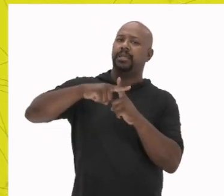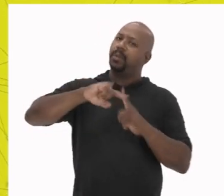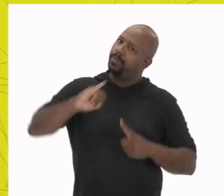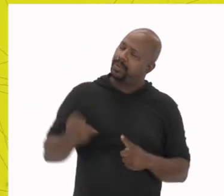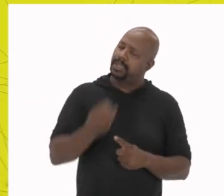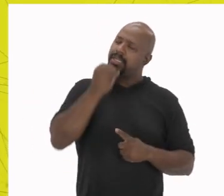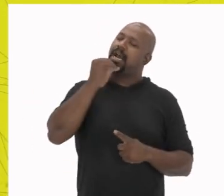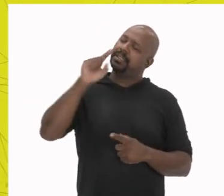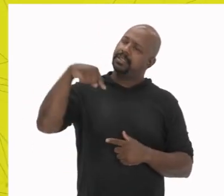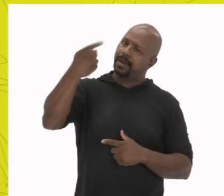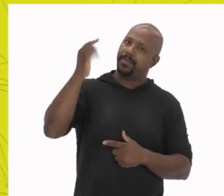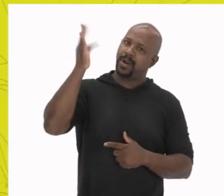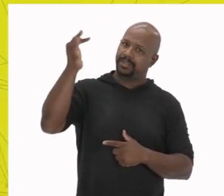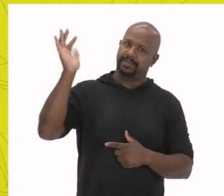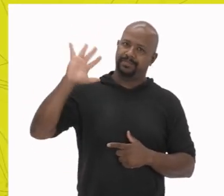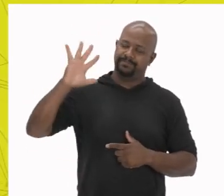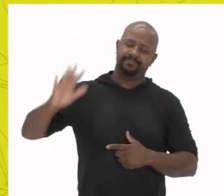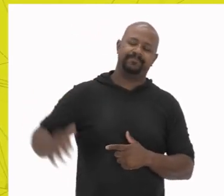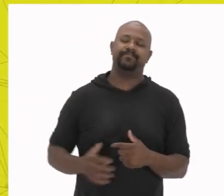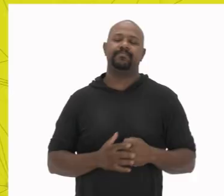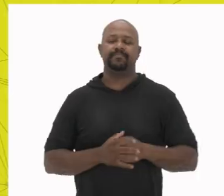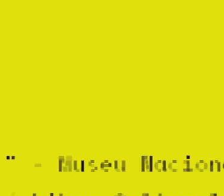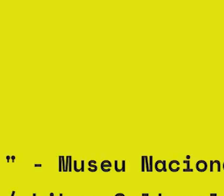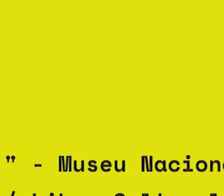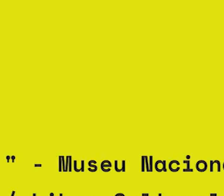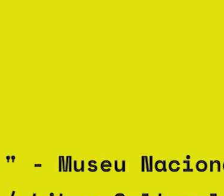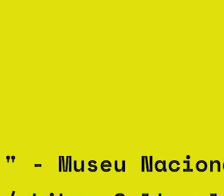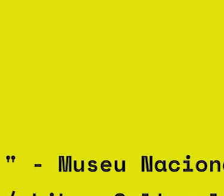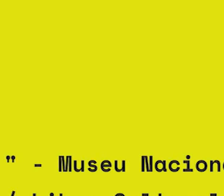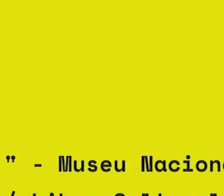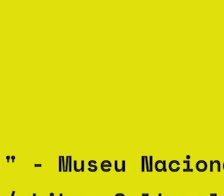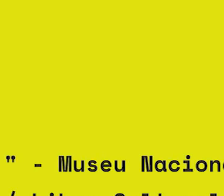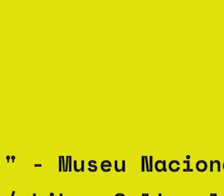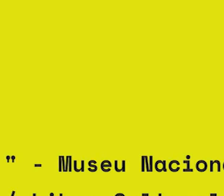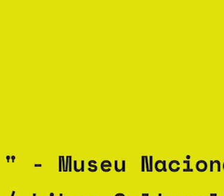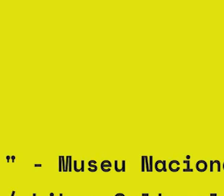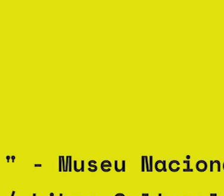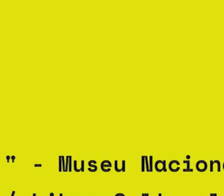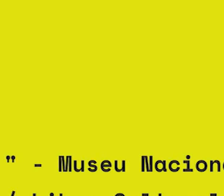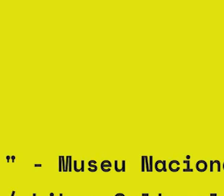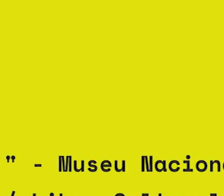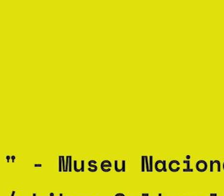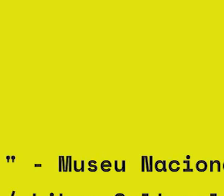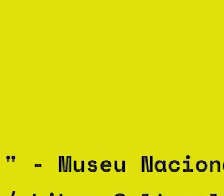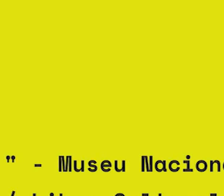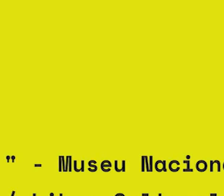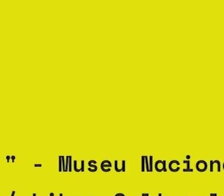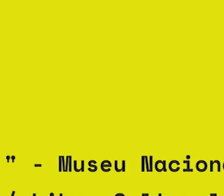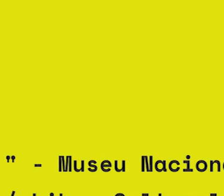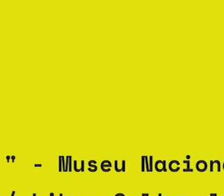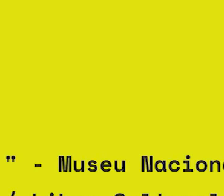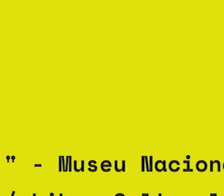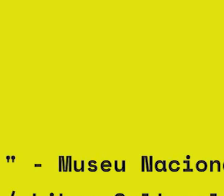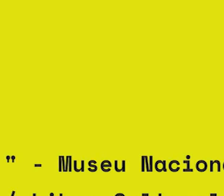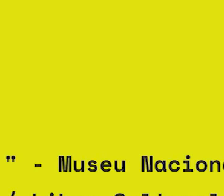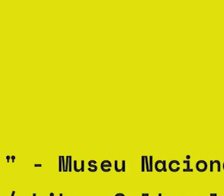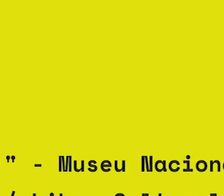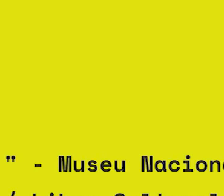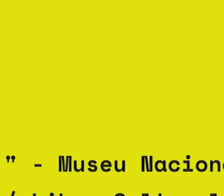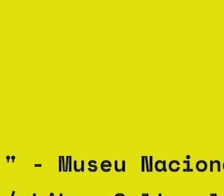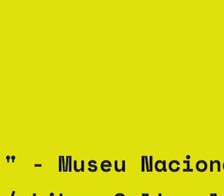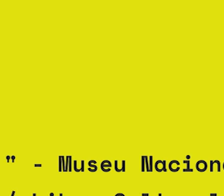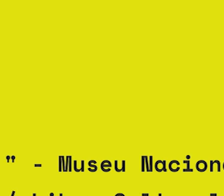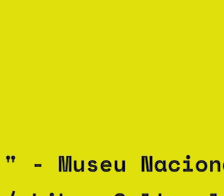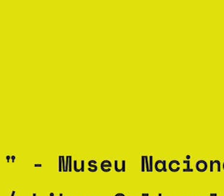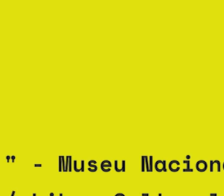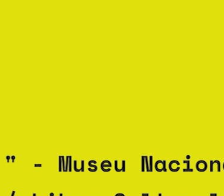Mais pela oportunidade e até a próxima. Referências: Lei Geral de Proteção de Dados Pessoais, LGPD. Imagens Ecohomo,